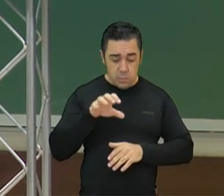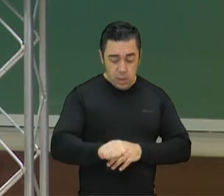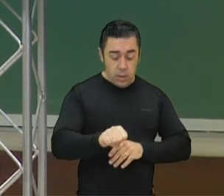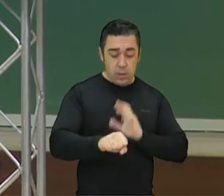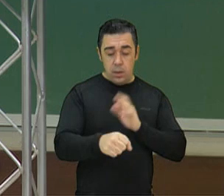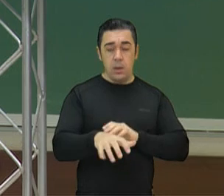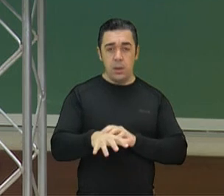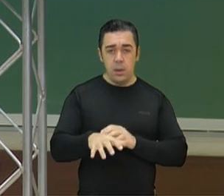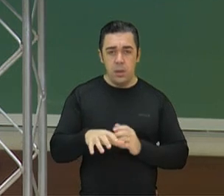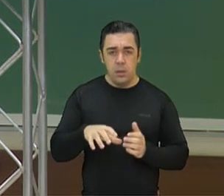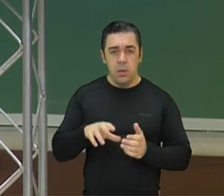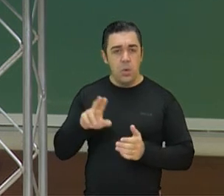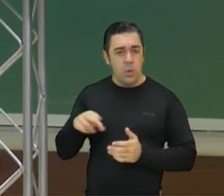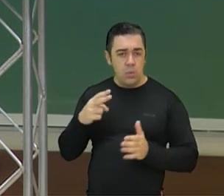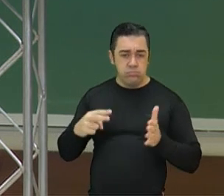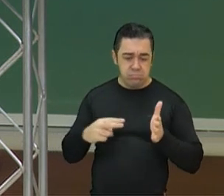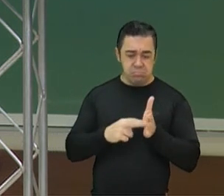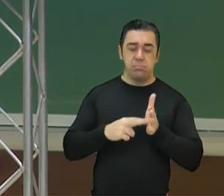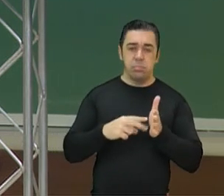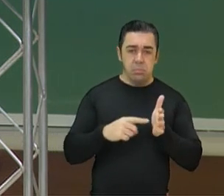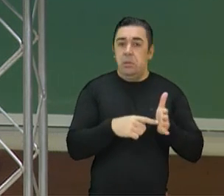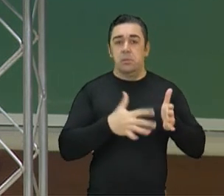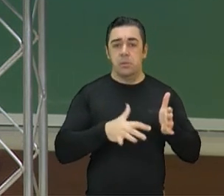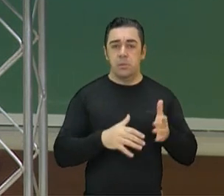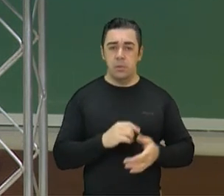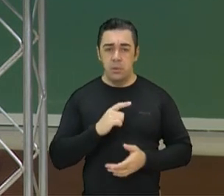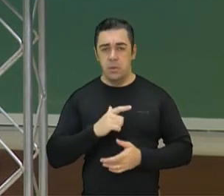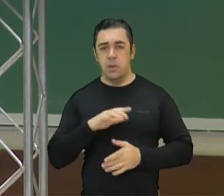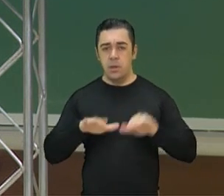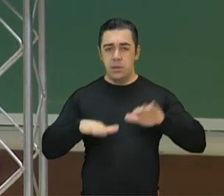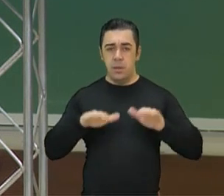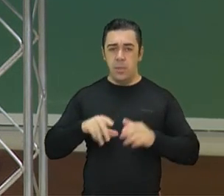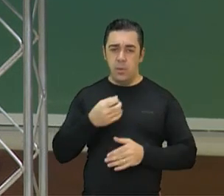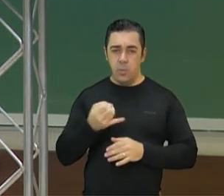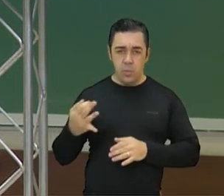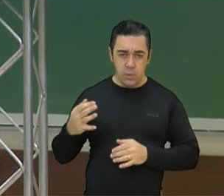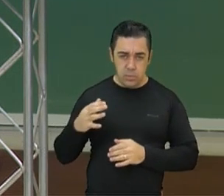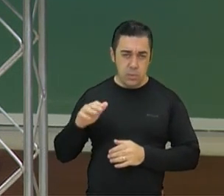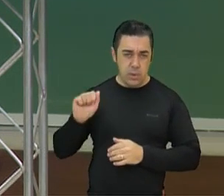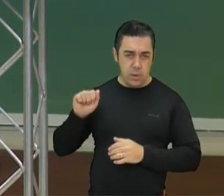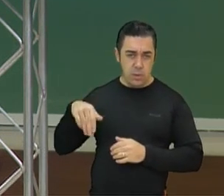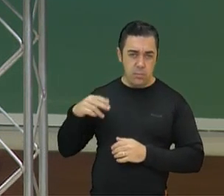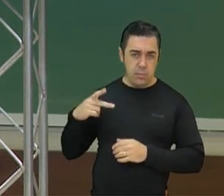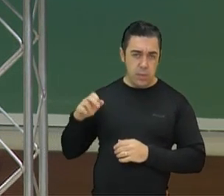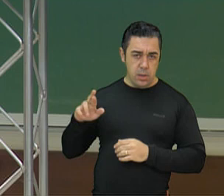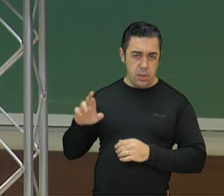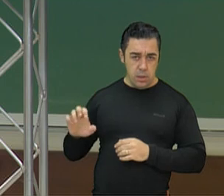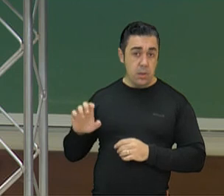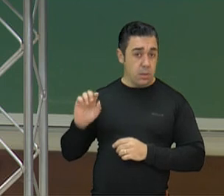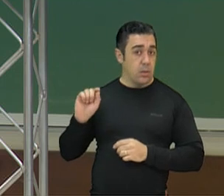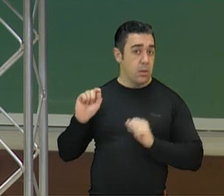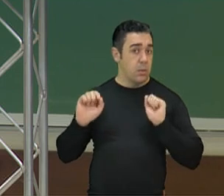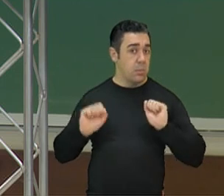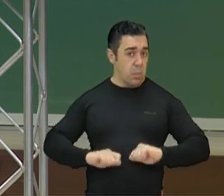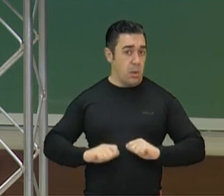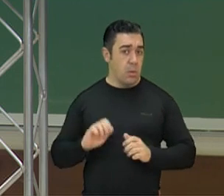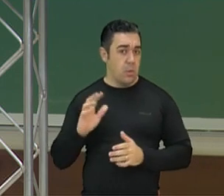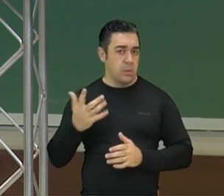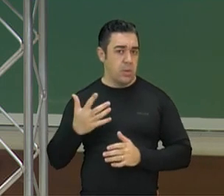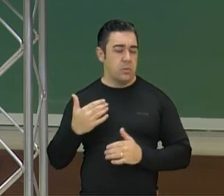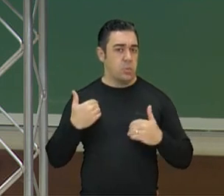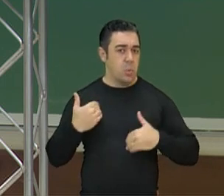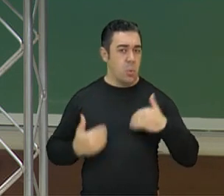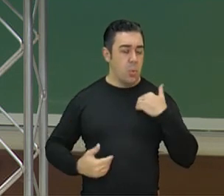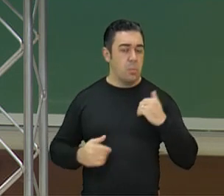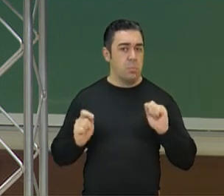lá, né, conforme a amperagem da corrente, ocasiona um efeito fisiológico diferente no organismo, né? Pode